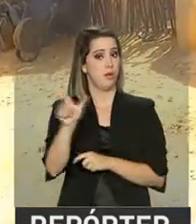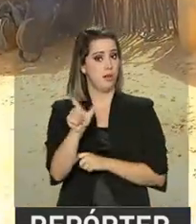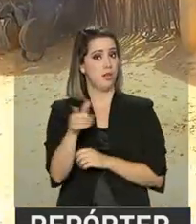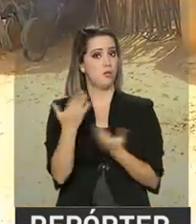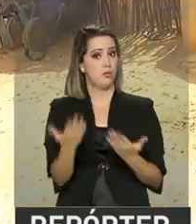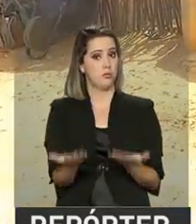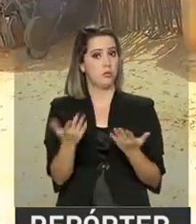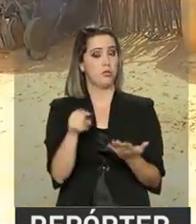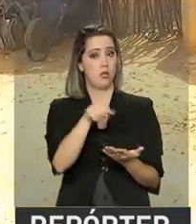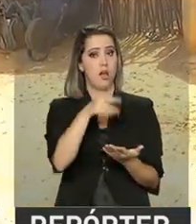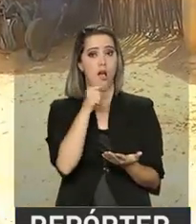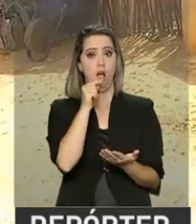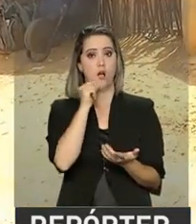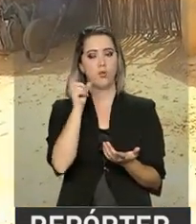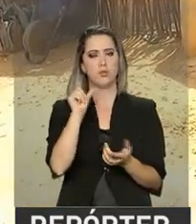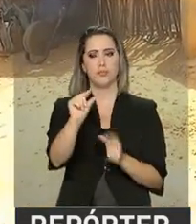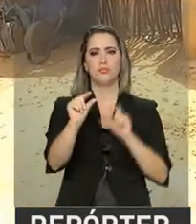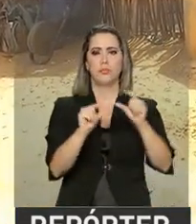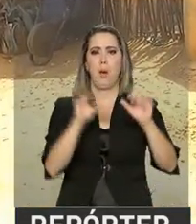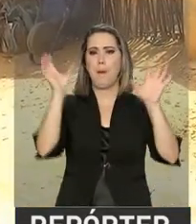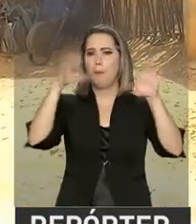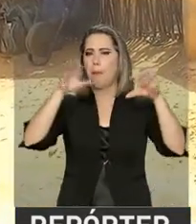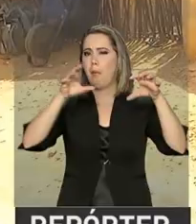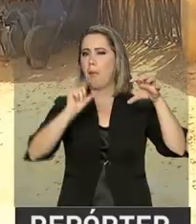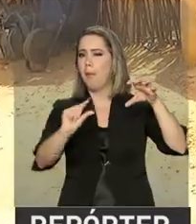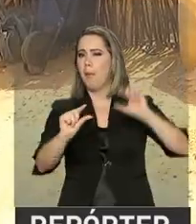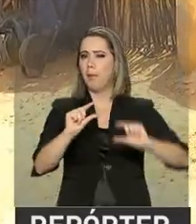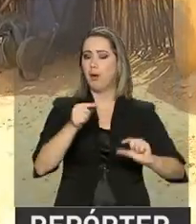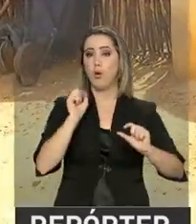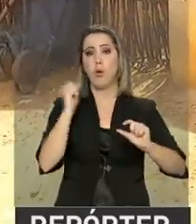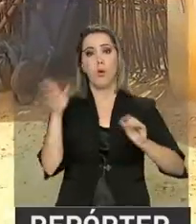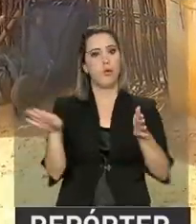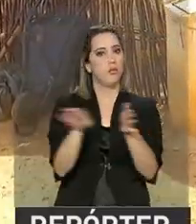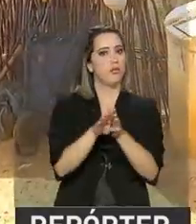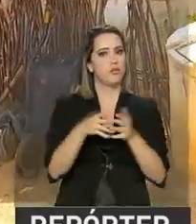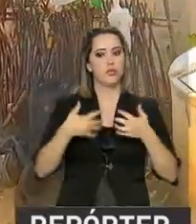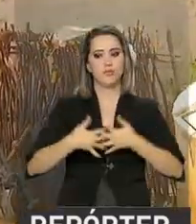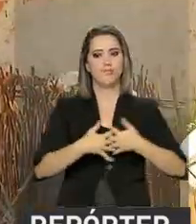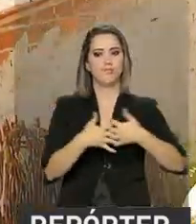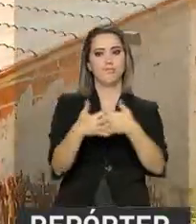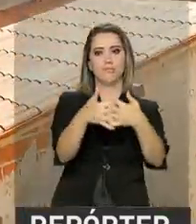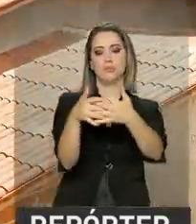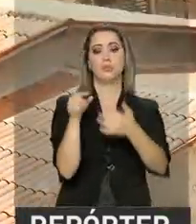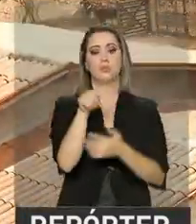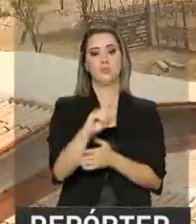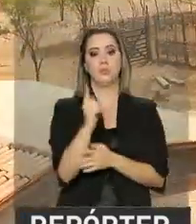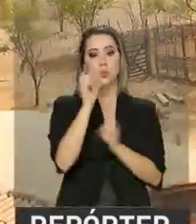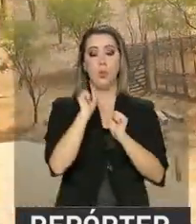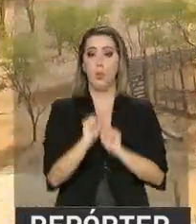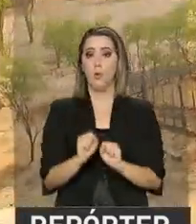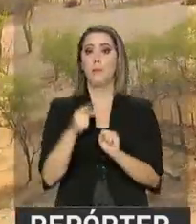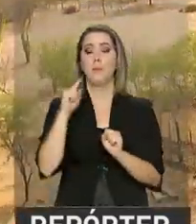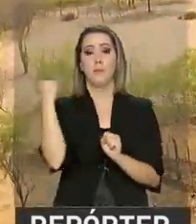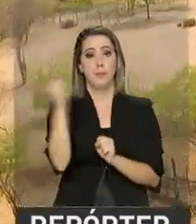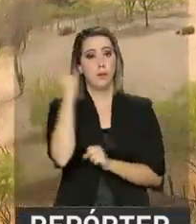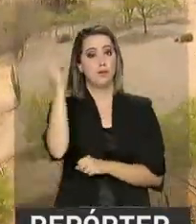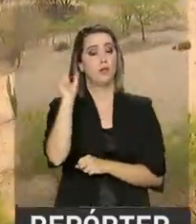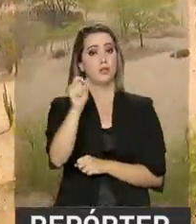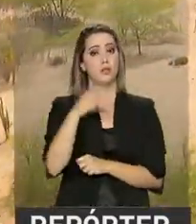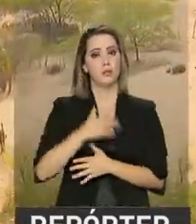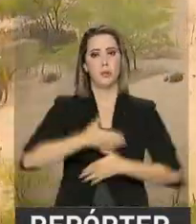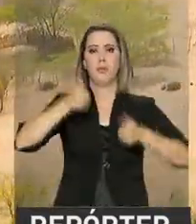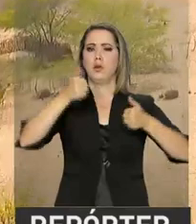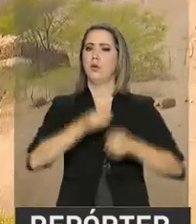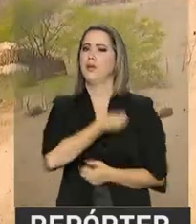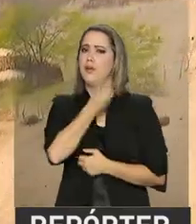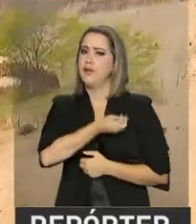acumular a água das poucas chuvas que caem aqui na região ou que vem dos caminhões-pipa. Uma ferramenta importante para